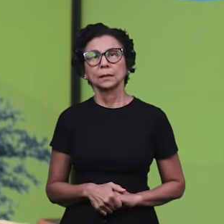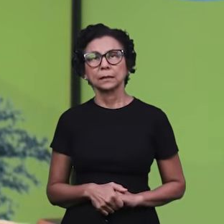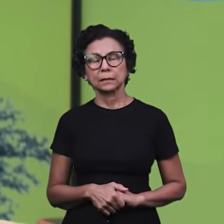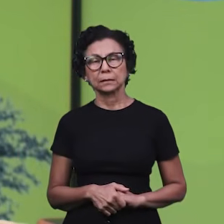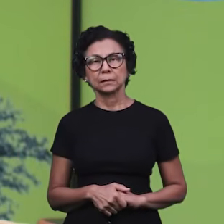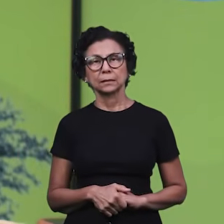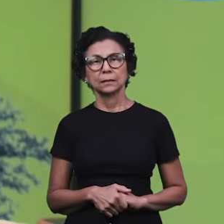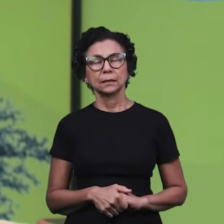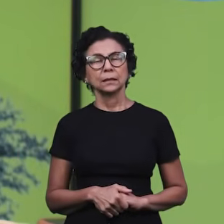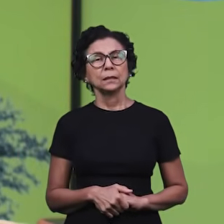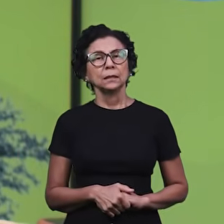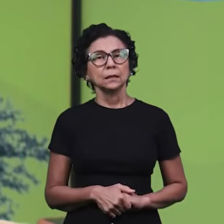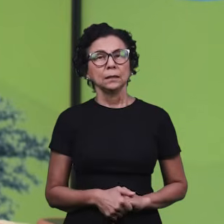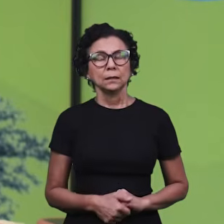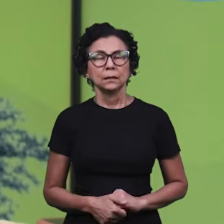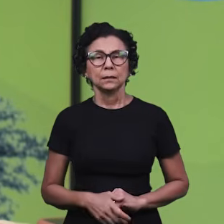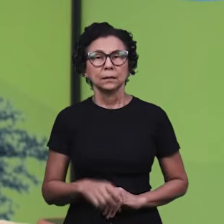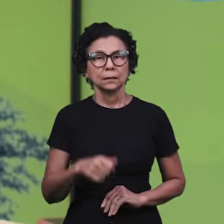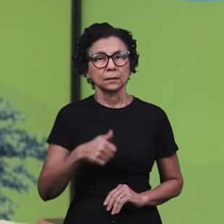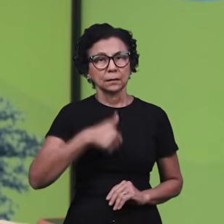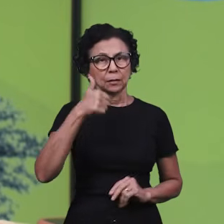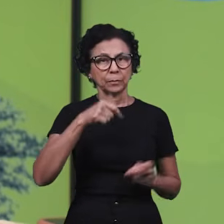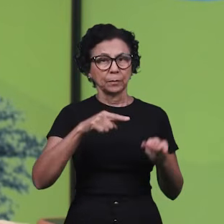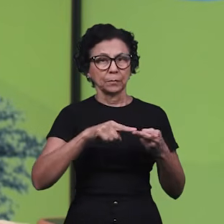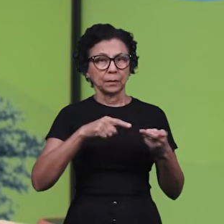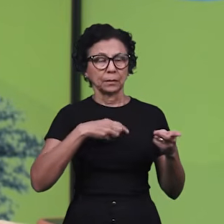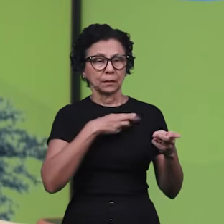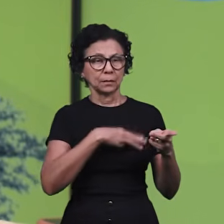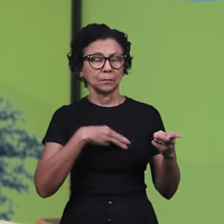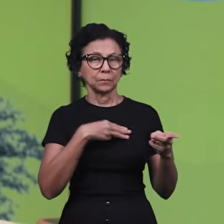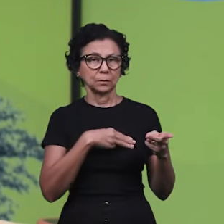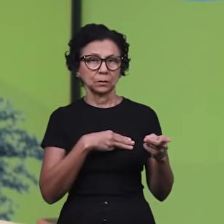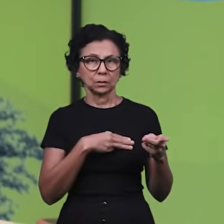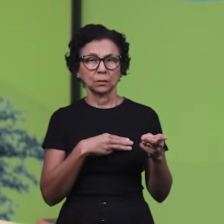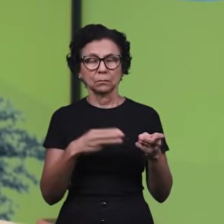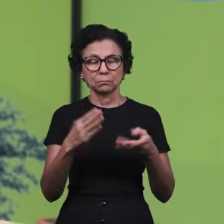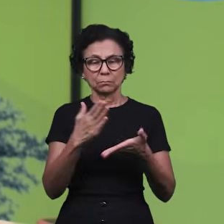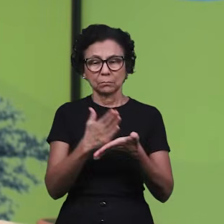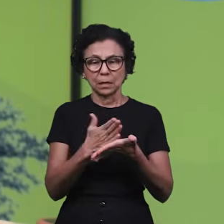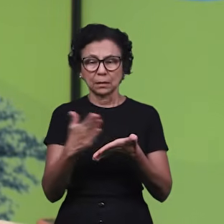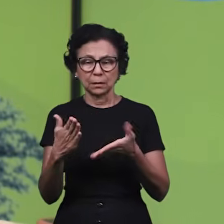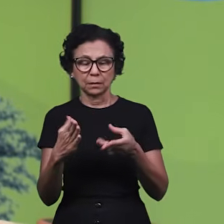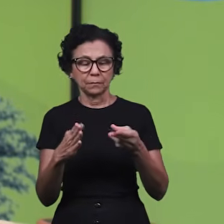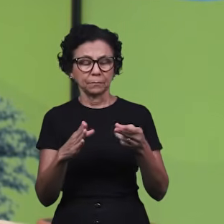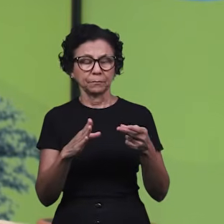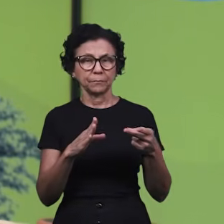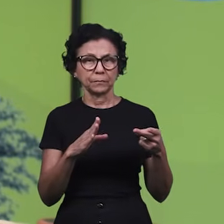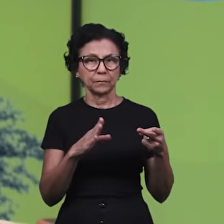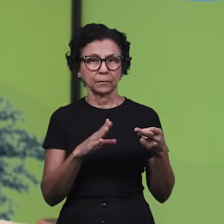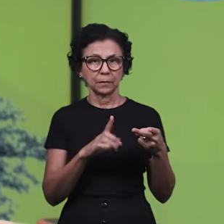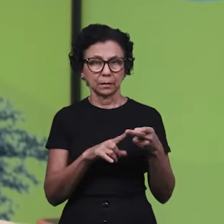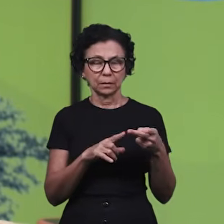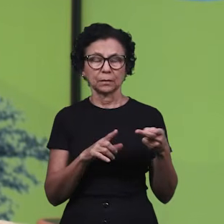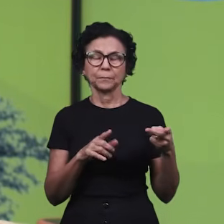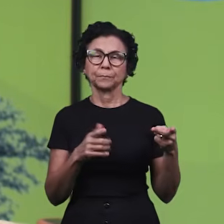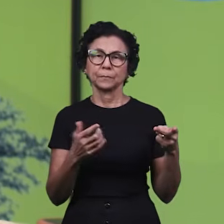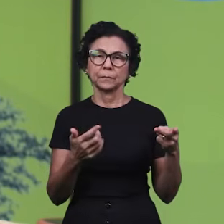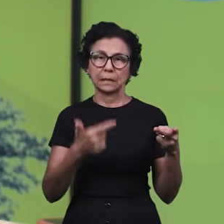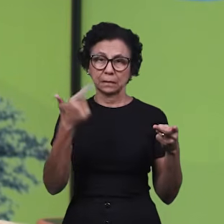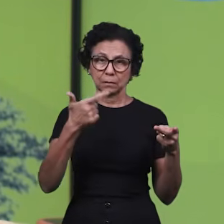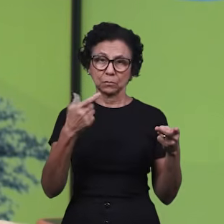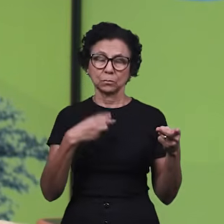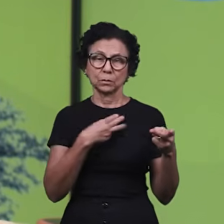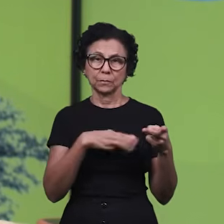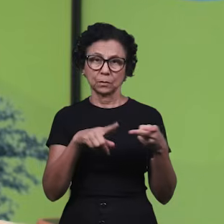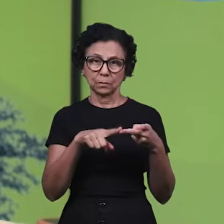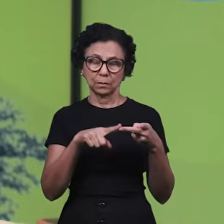até Altamira e nessa última missão nós fomos até a cidade de Santarém, cerca de 1.200 quilômetros ali da